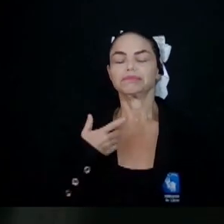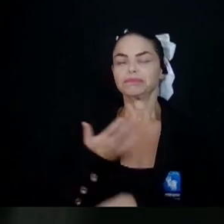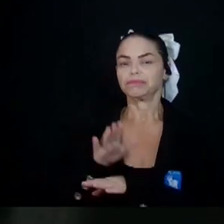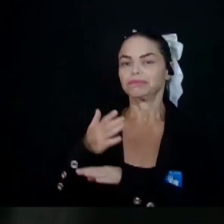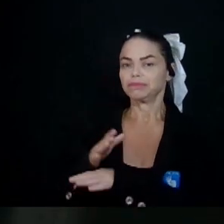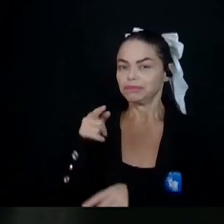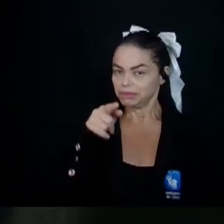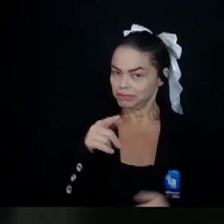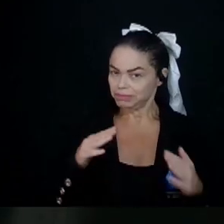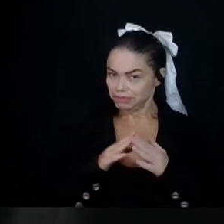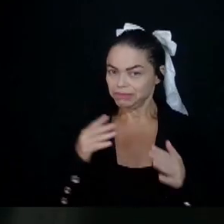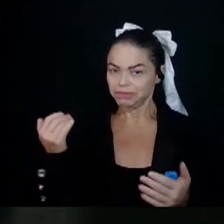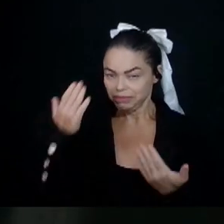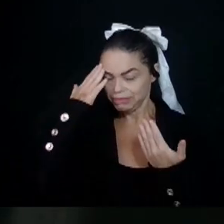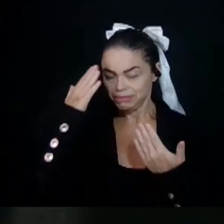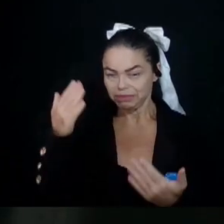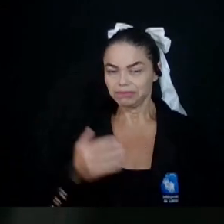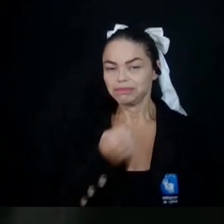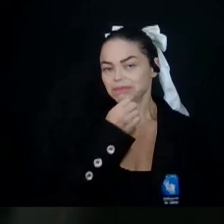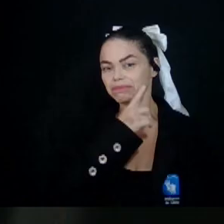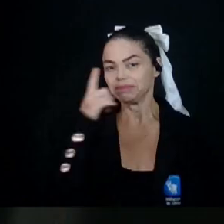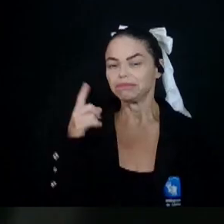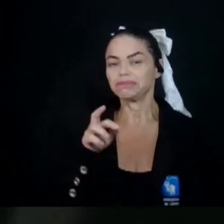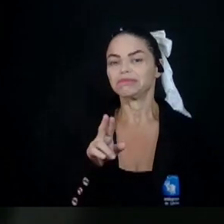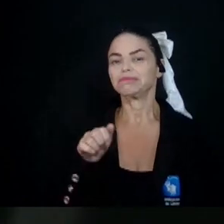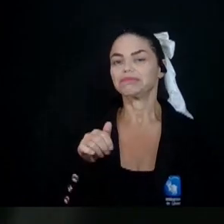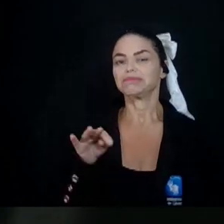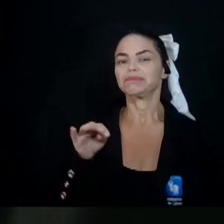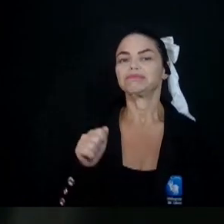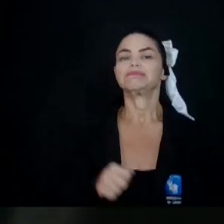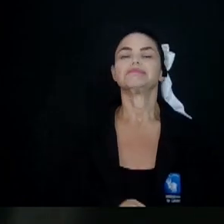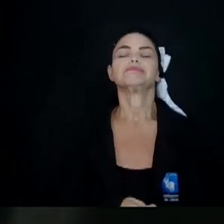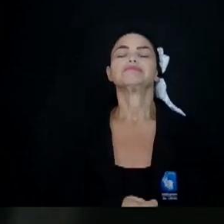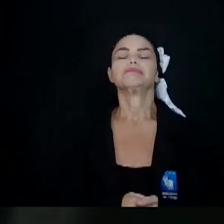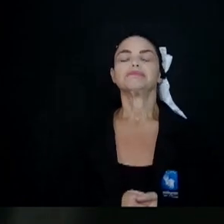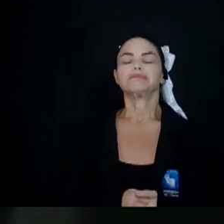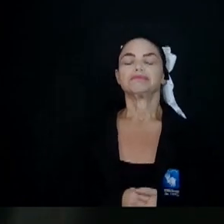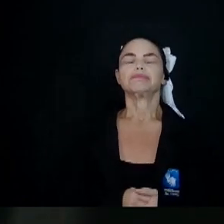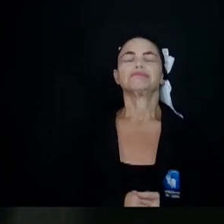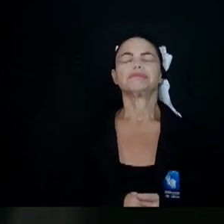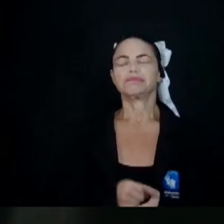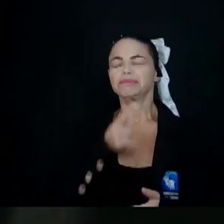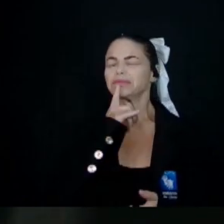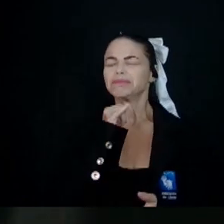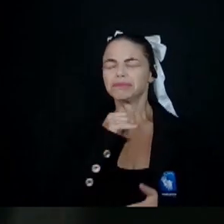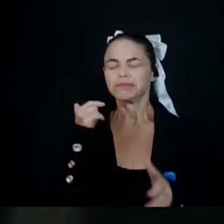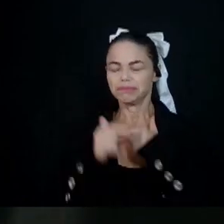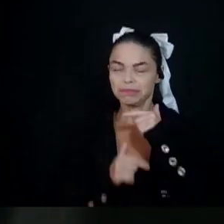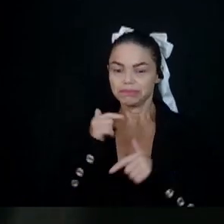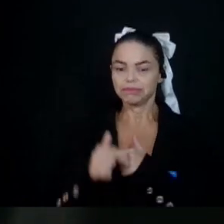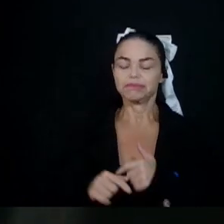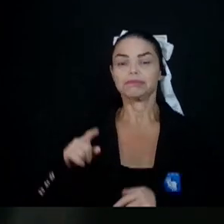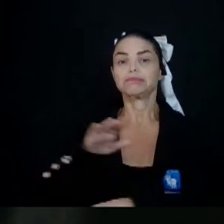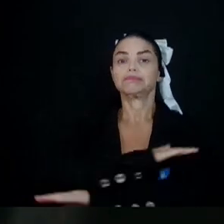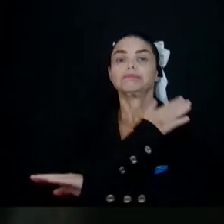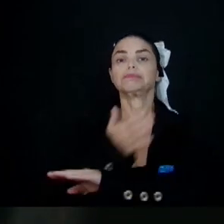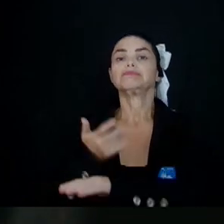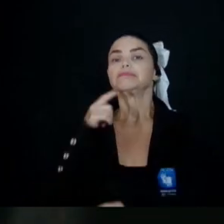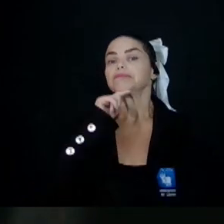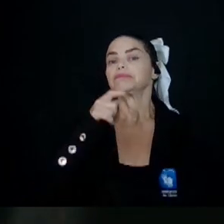Muito obrigada, bom dia, viu? Renata Alves, do Flamboyant. Muitos pais trabalham o dia todo e não conseguem acompanhar